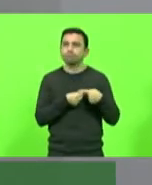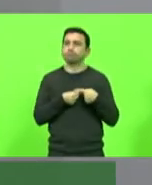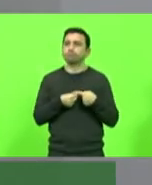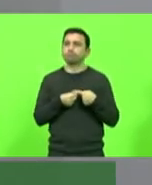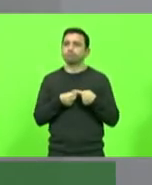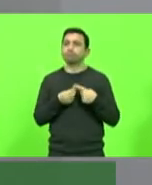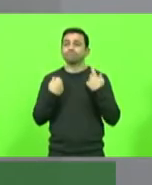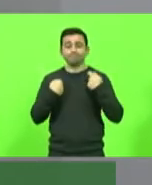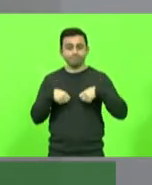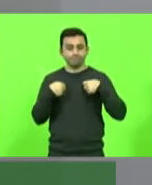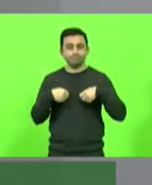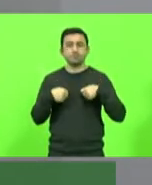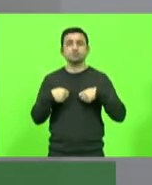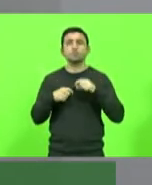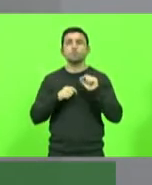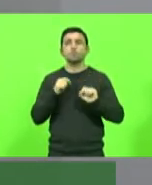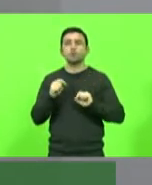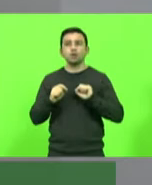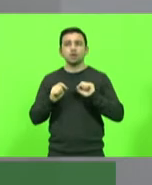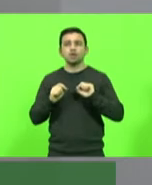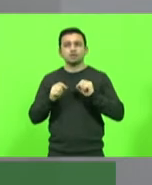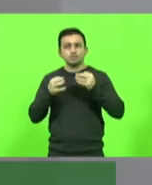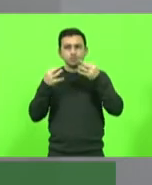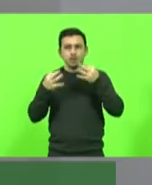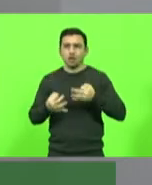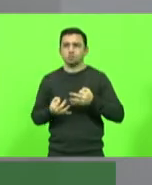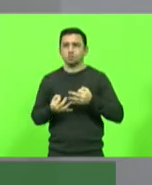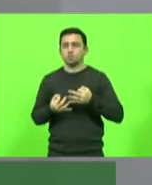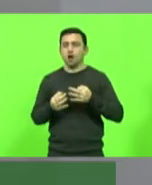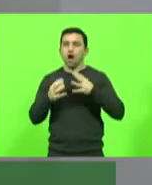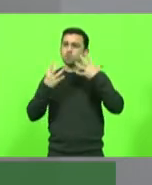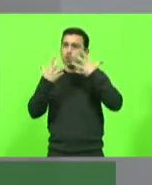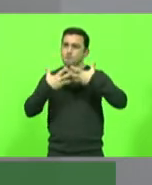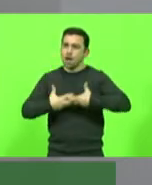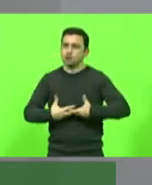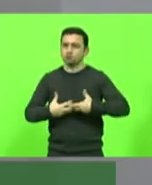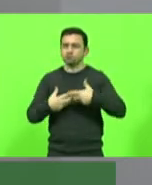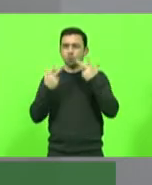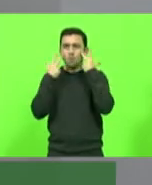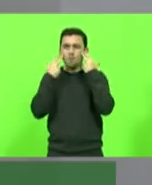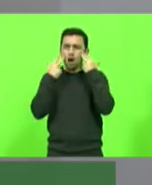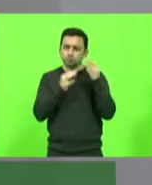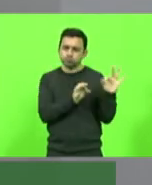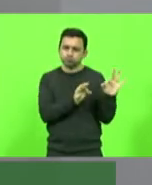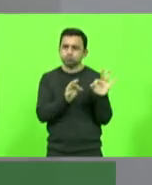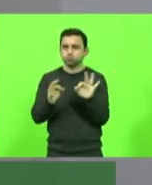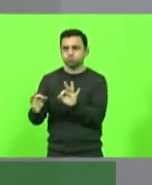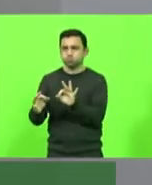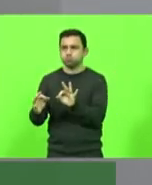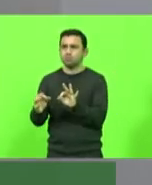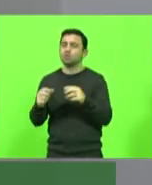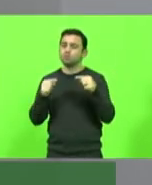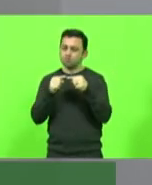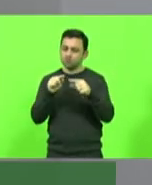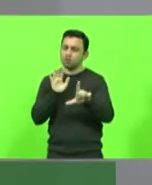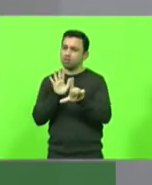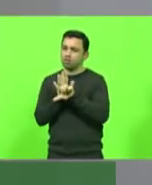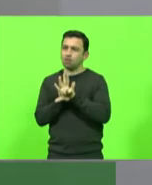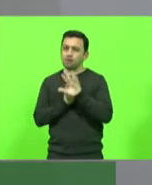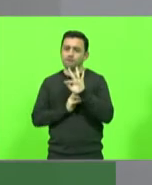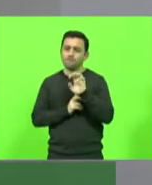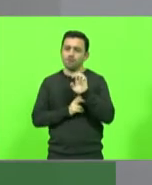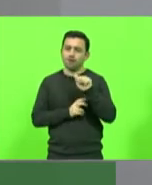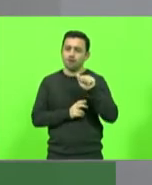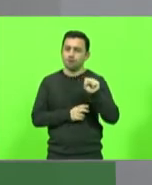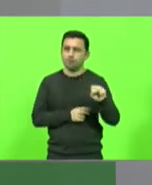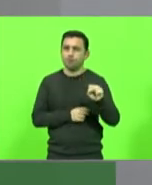ser, defendemos, de forma automática e periódica, conforme a própria lei do FEAS.